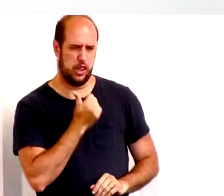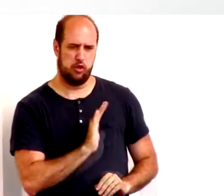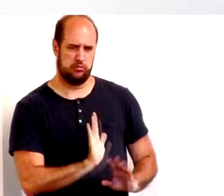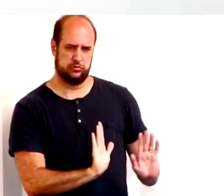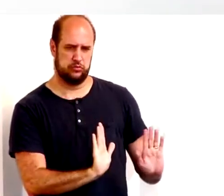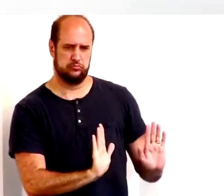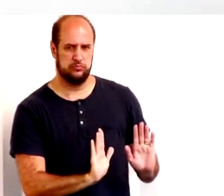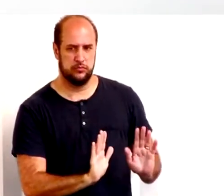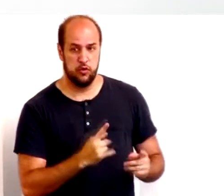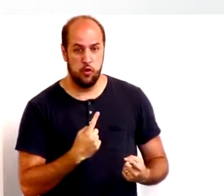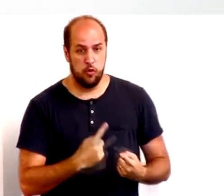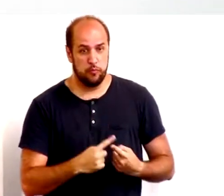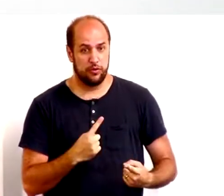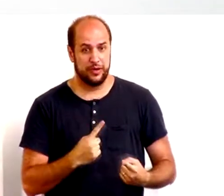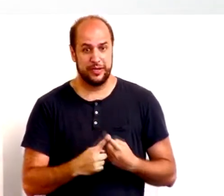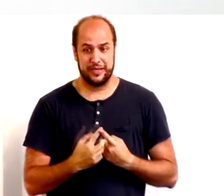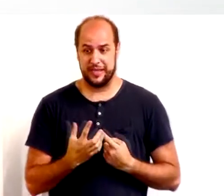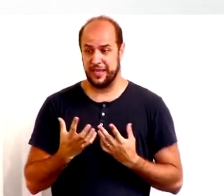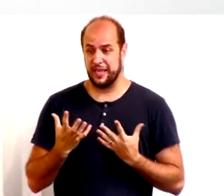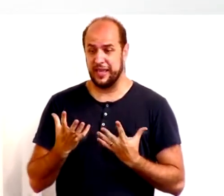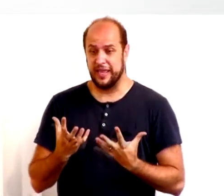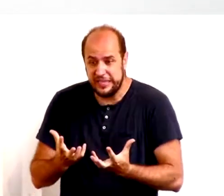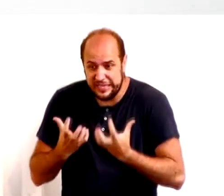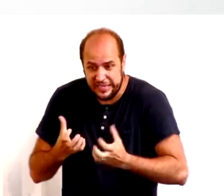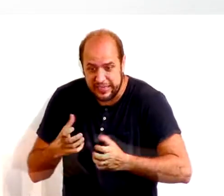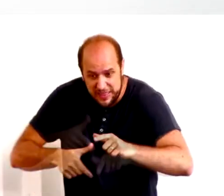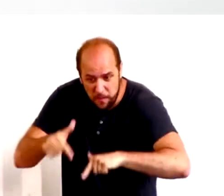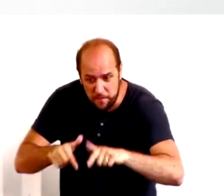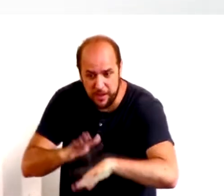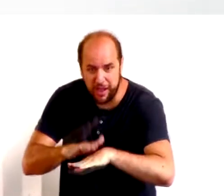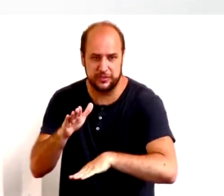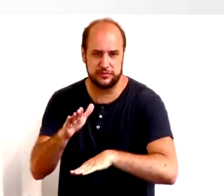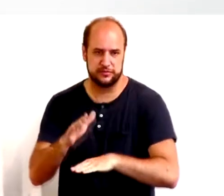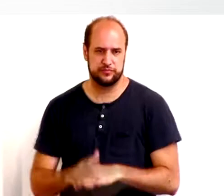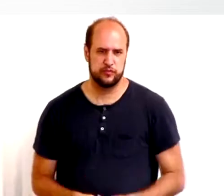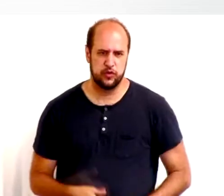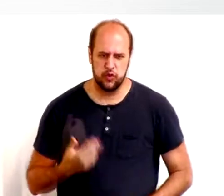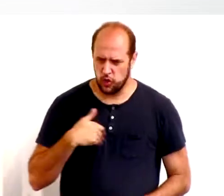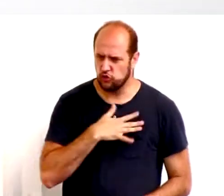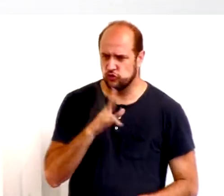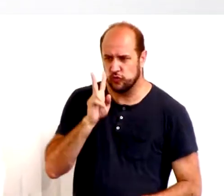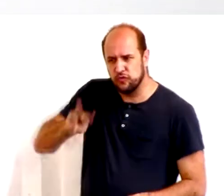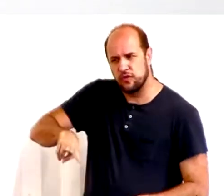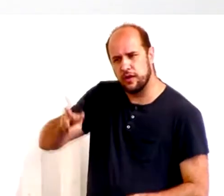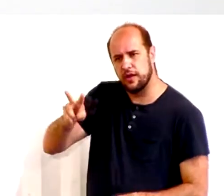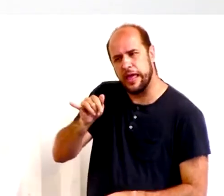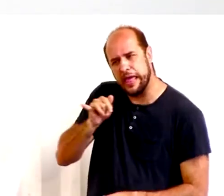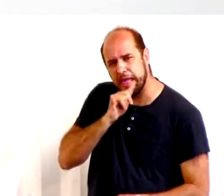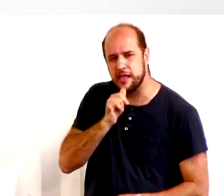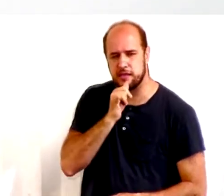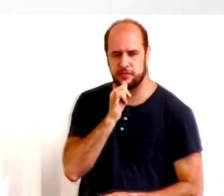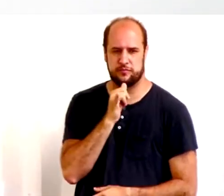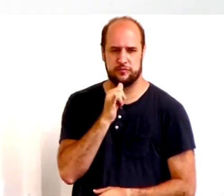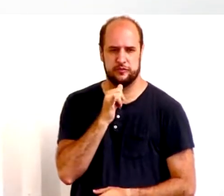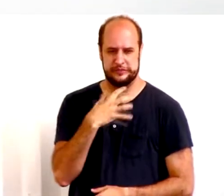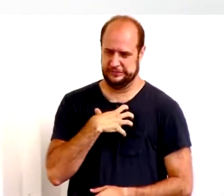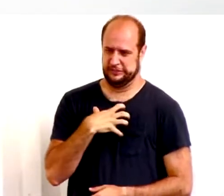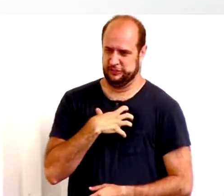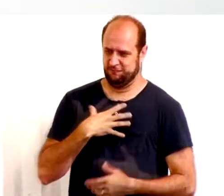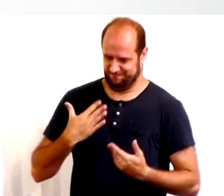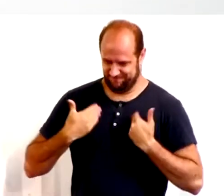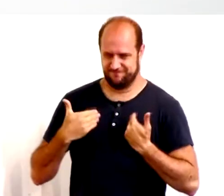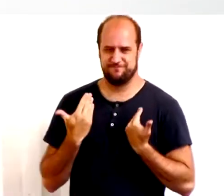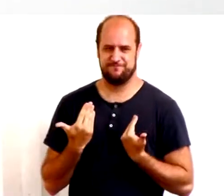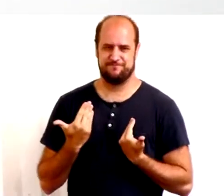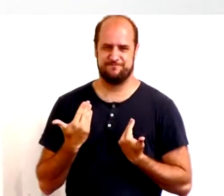Por que eu trago uma personagem histórica assim? Para nos animar na missão. Porque chegará o dia que, se nós não fizermos